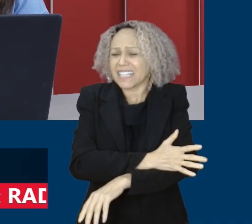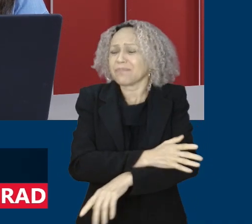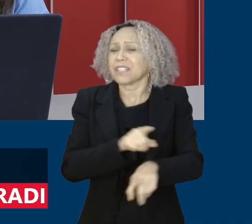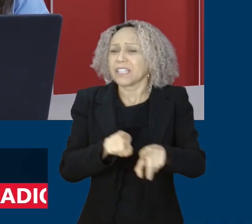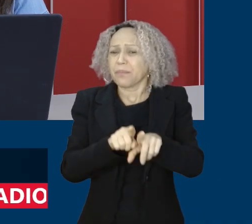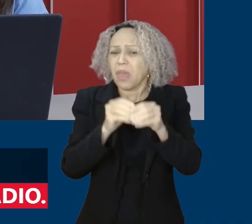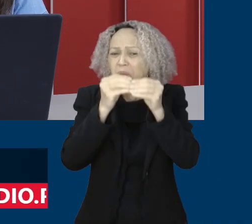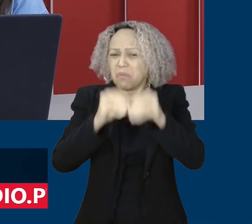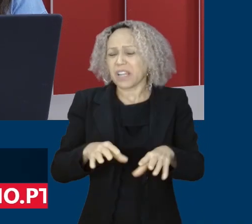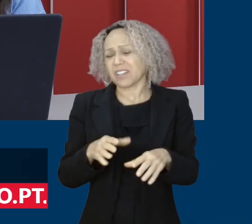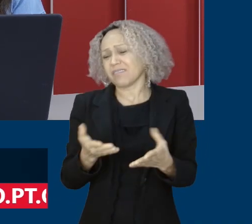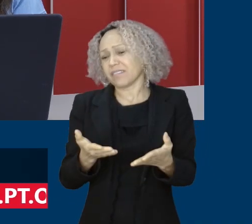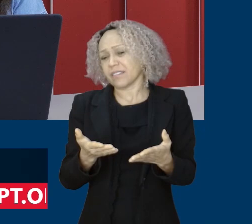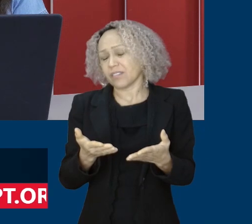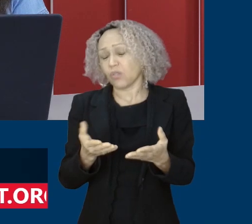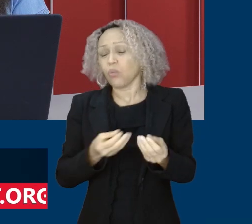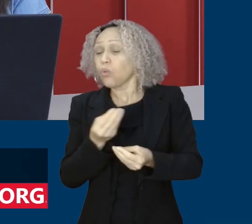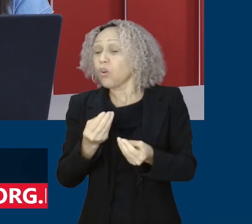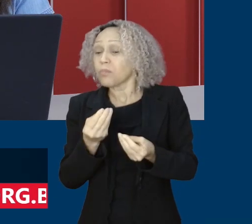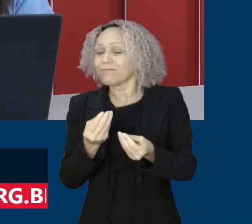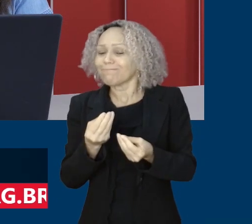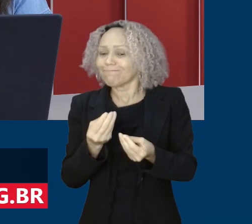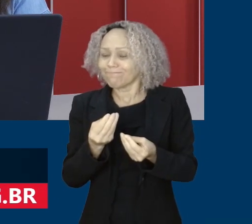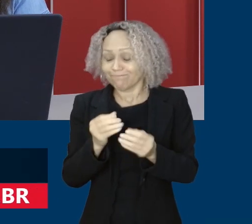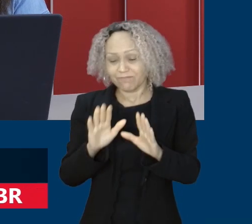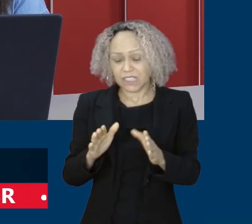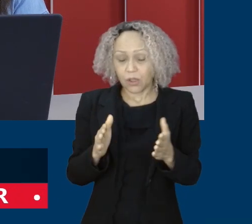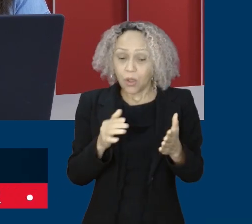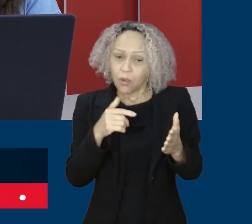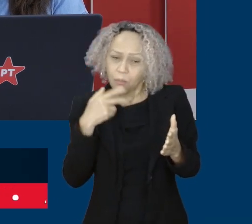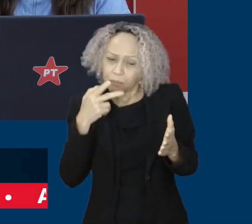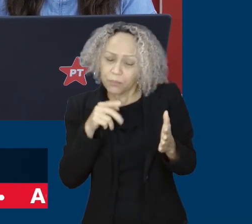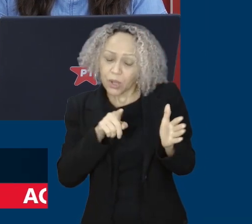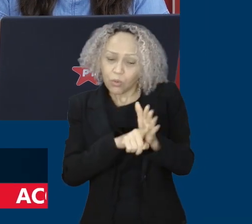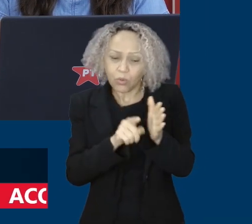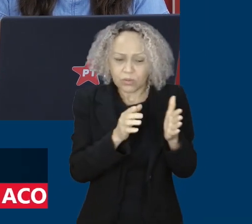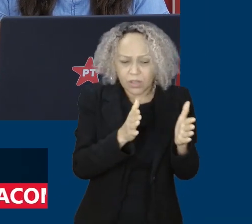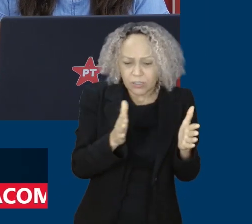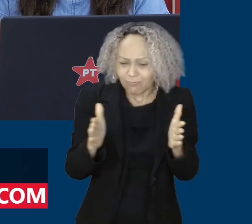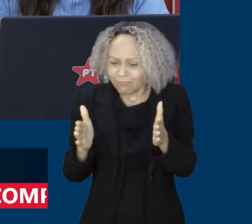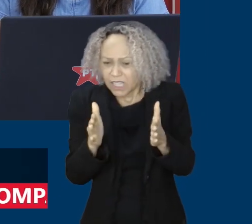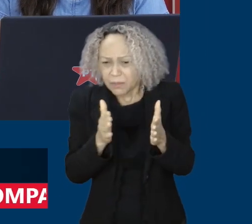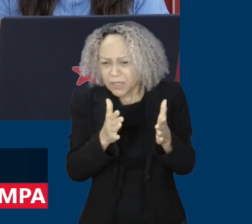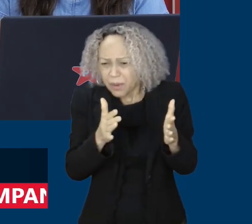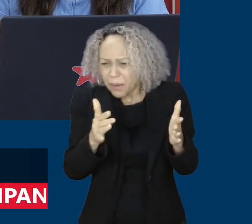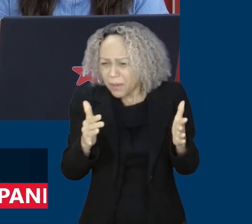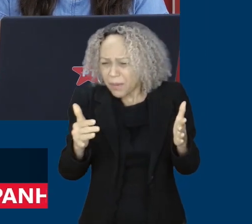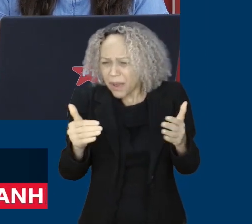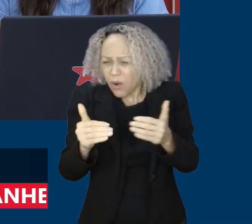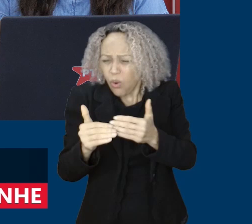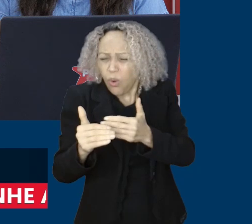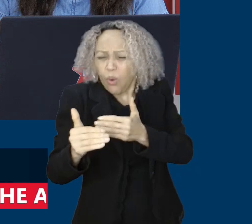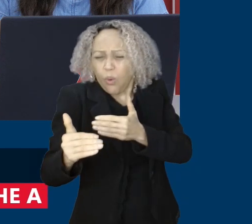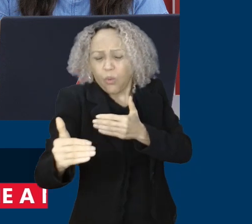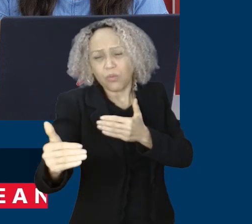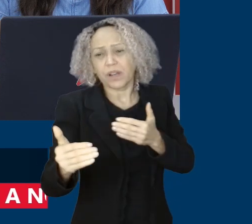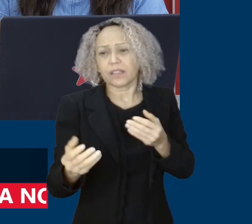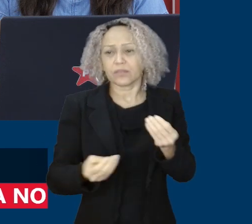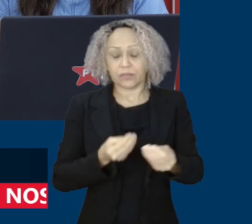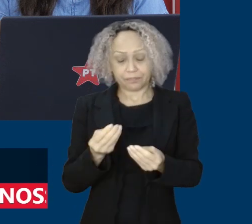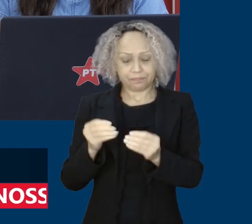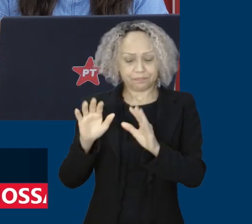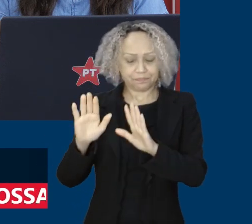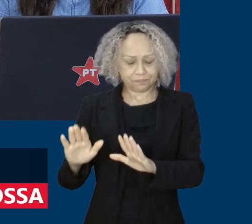em médio e longo prazo. Então, as políticas humanitárias do nosso governo, né? Quando